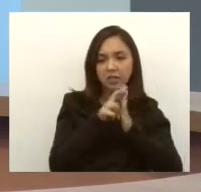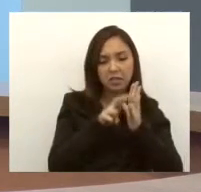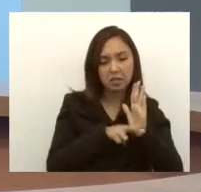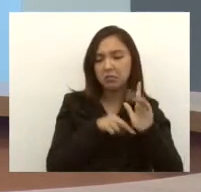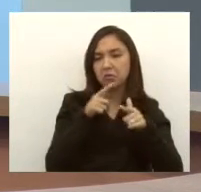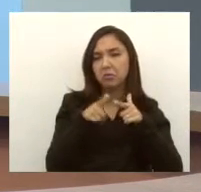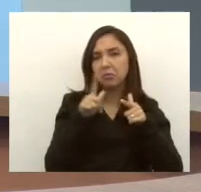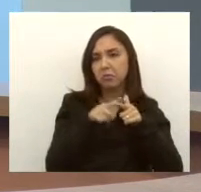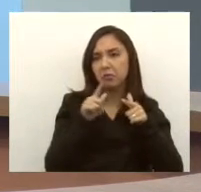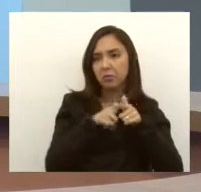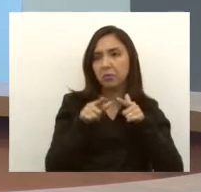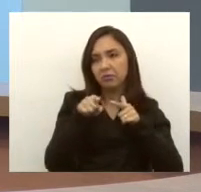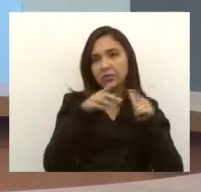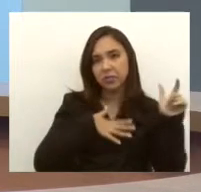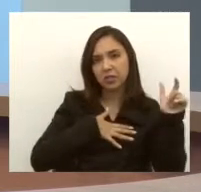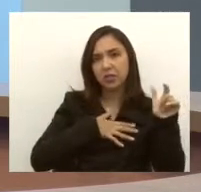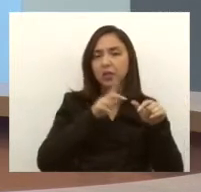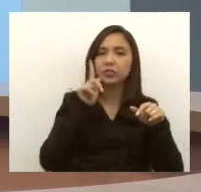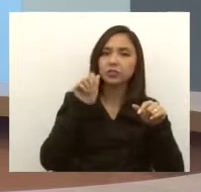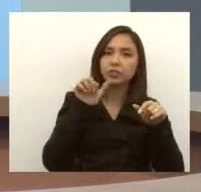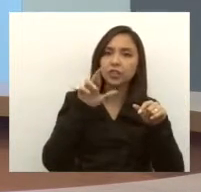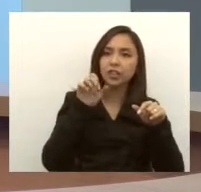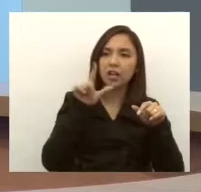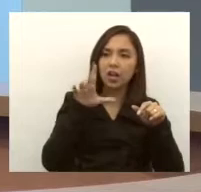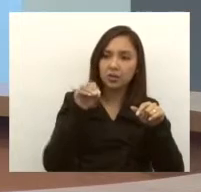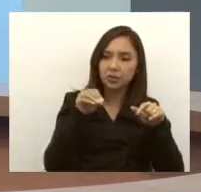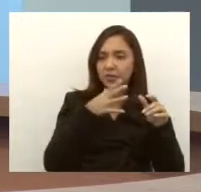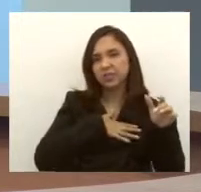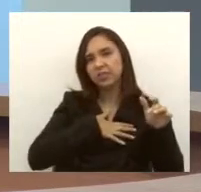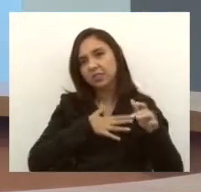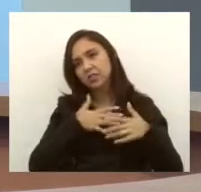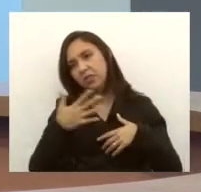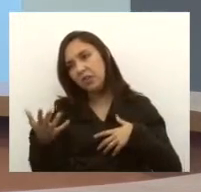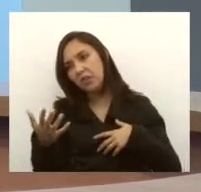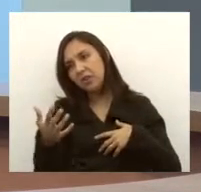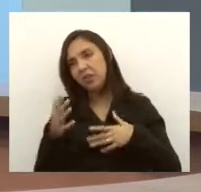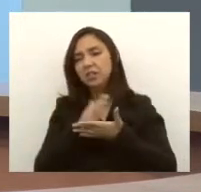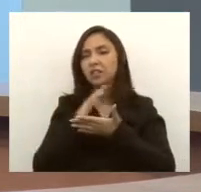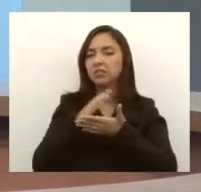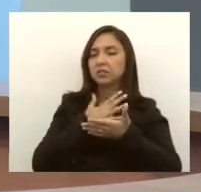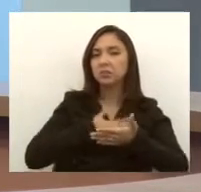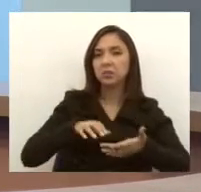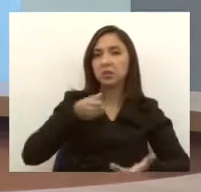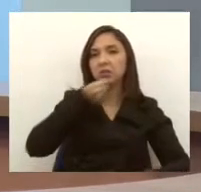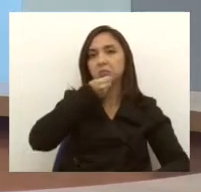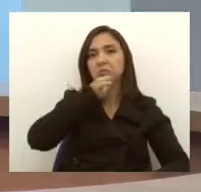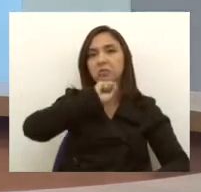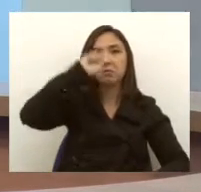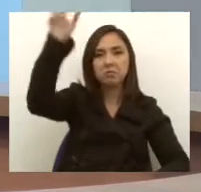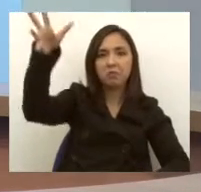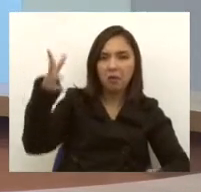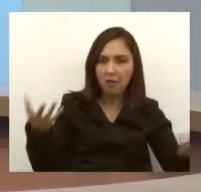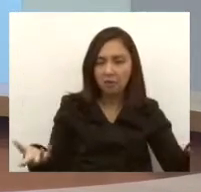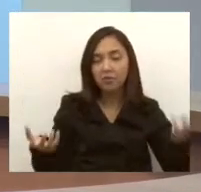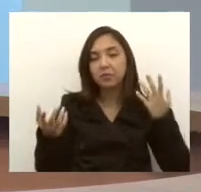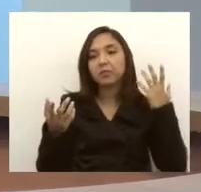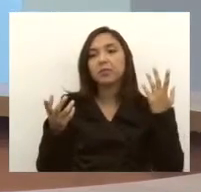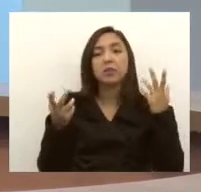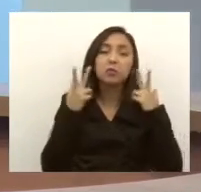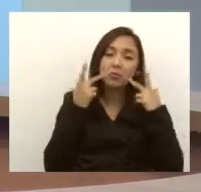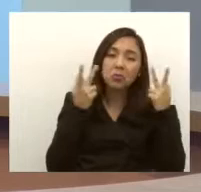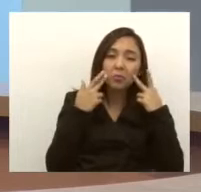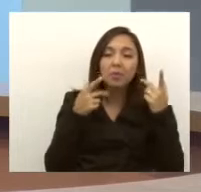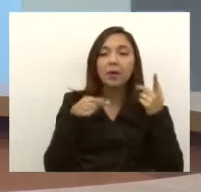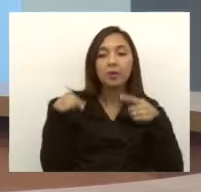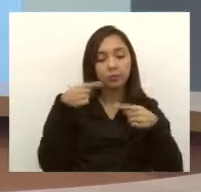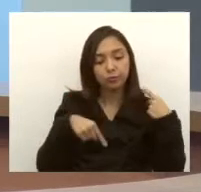tanto problema, vereador Geraldo. Você que gosta de usar a tribuna, de vez em quando não gosta, joga o microfone lá em cima, mas... faz parte do jogo político